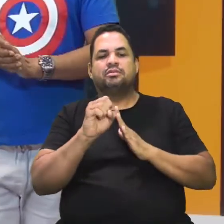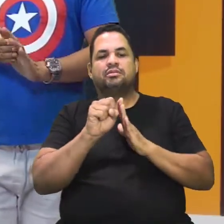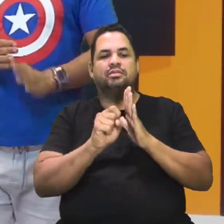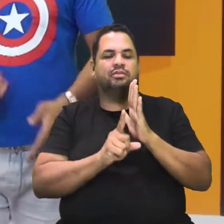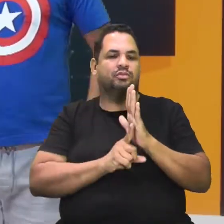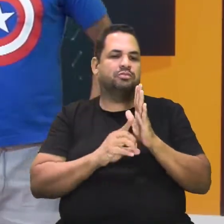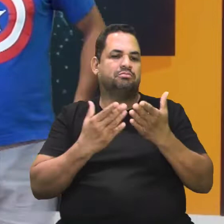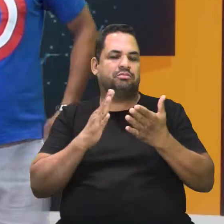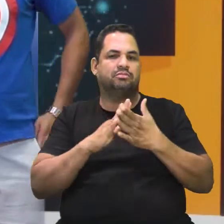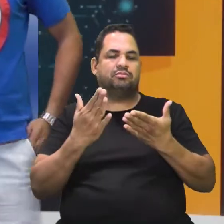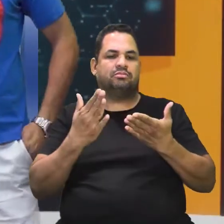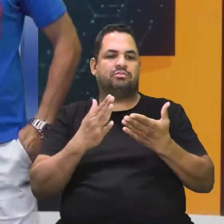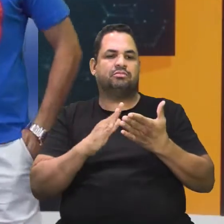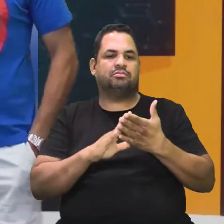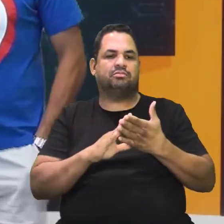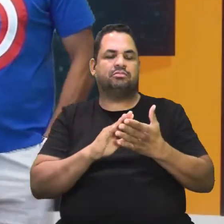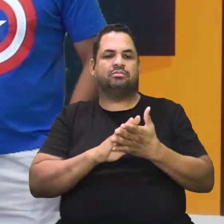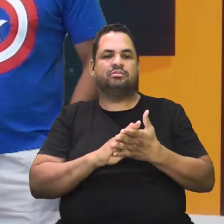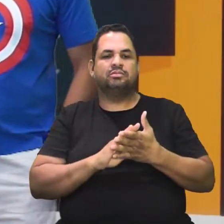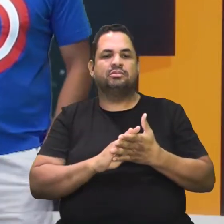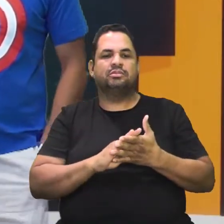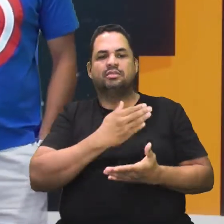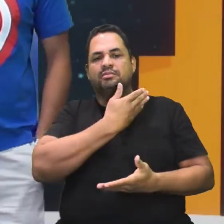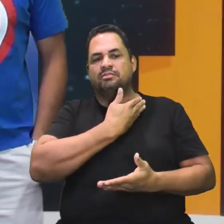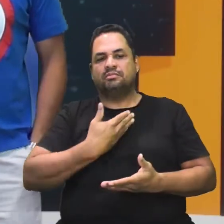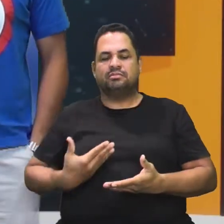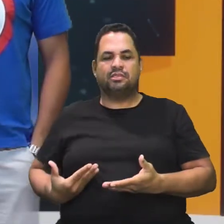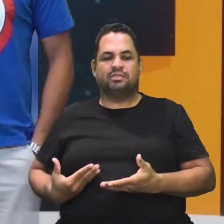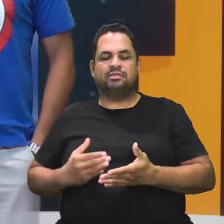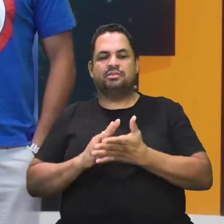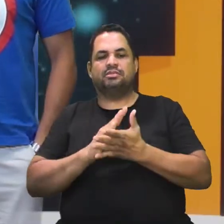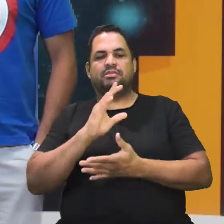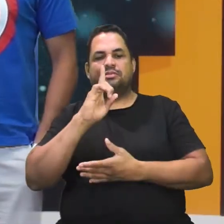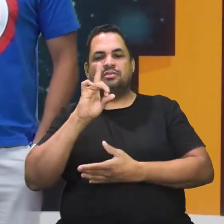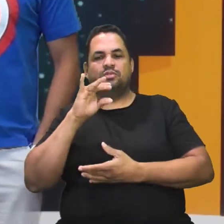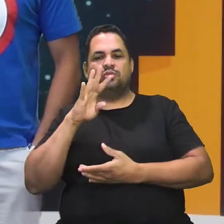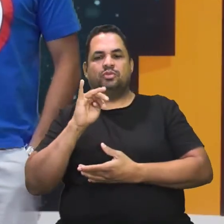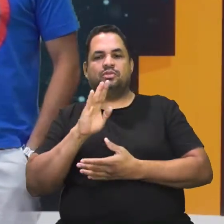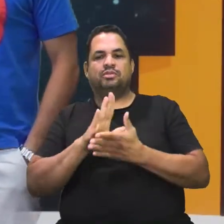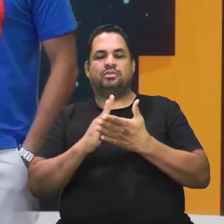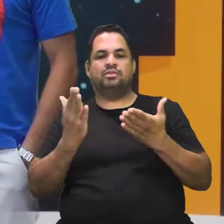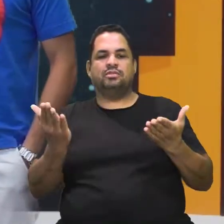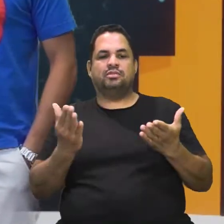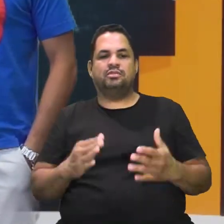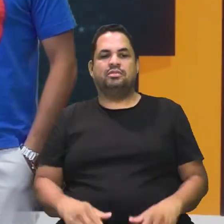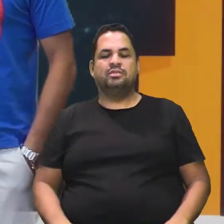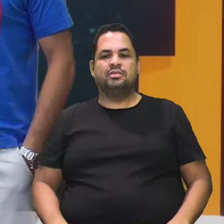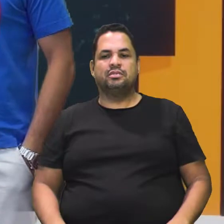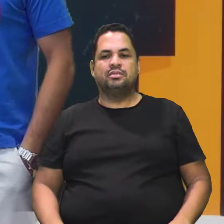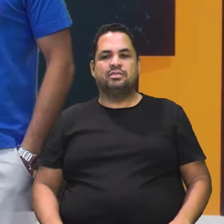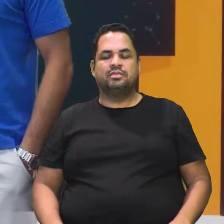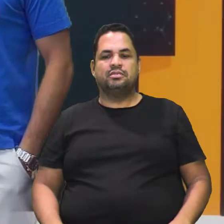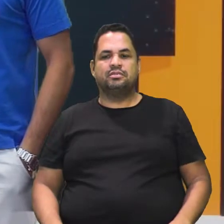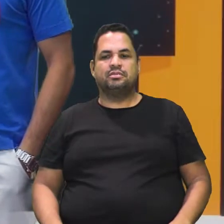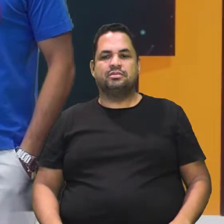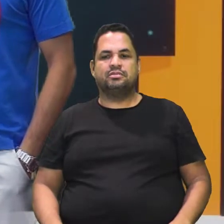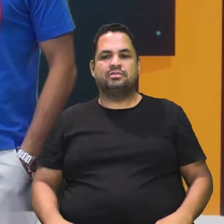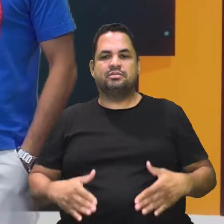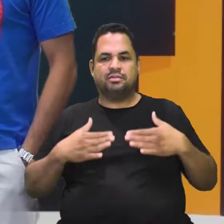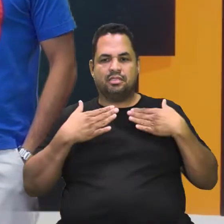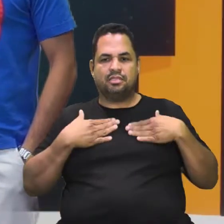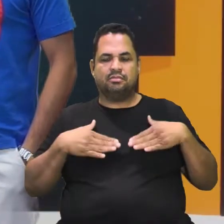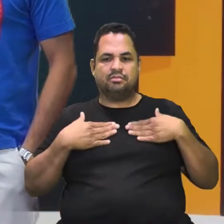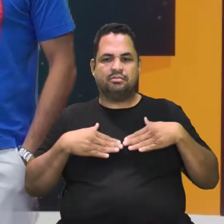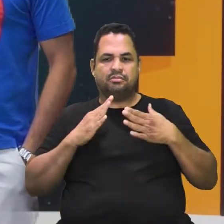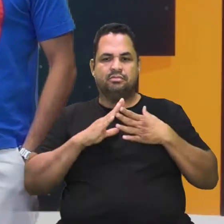né? Então, na Presidente Dutra, lá no IATA, né? Abraço a todos vocês. E não, calma, que você me